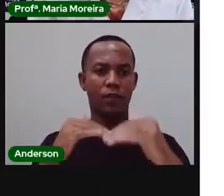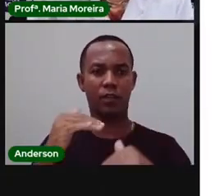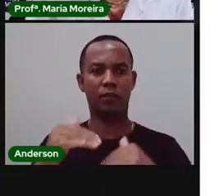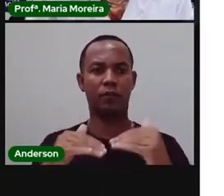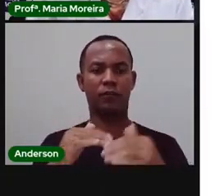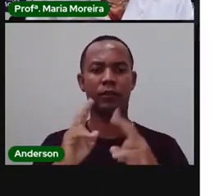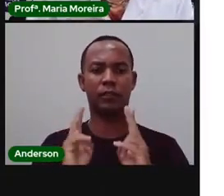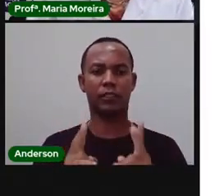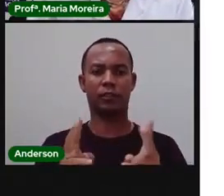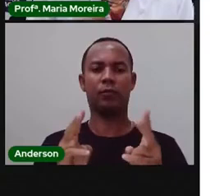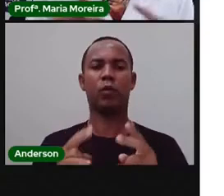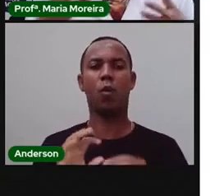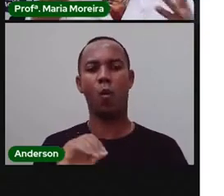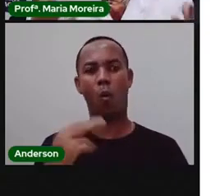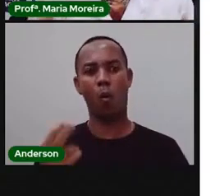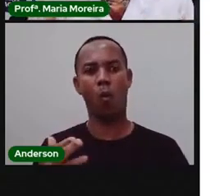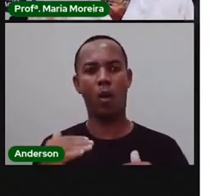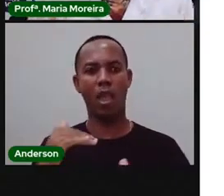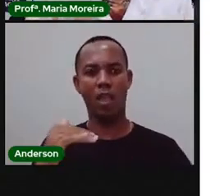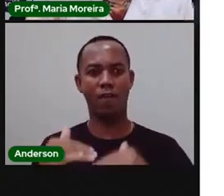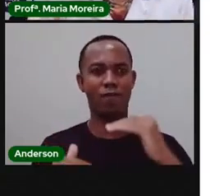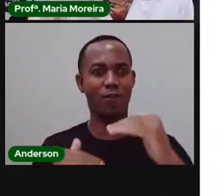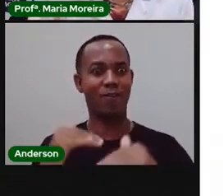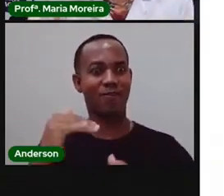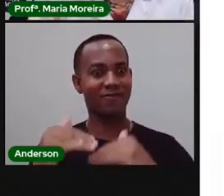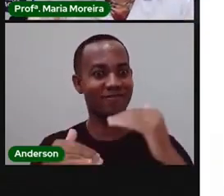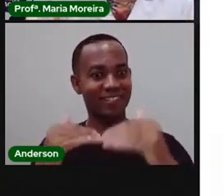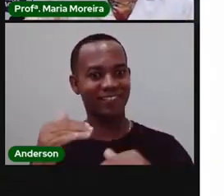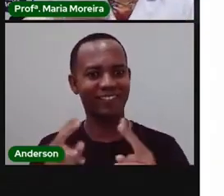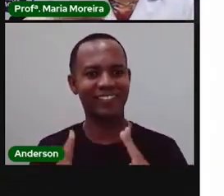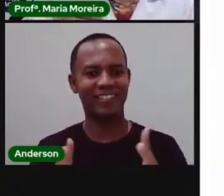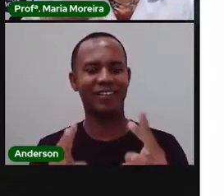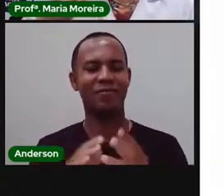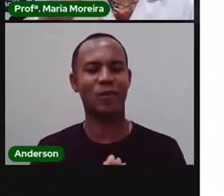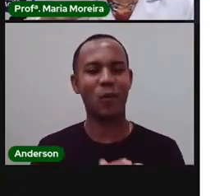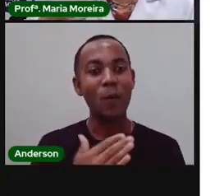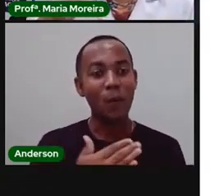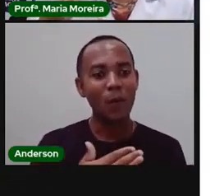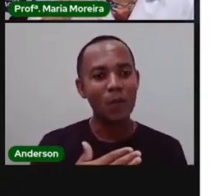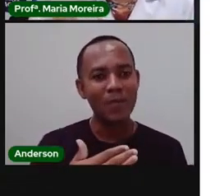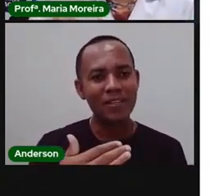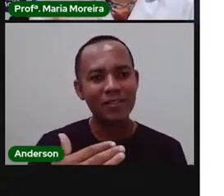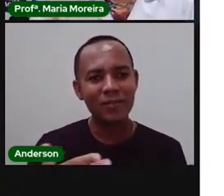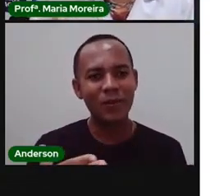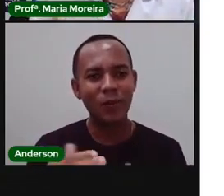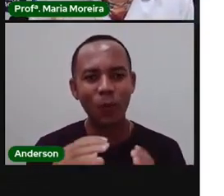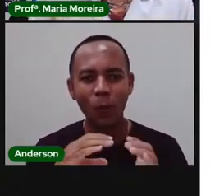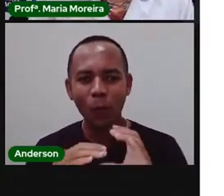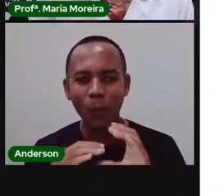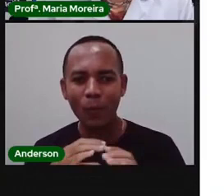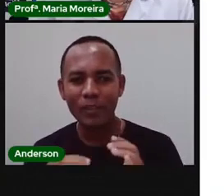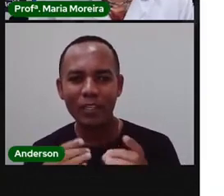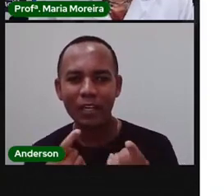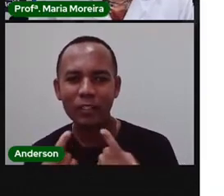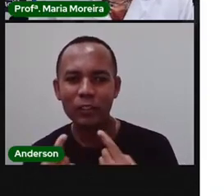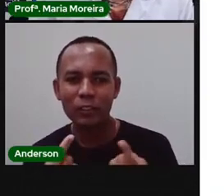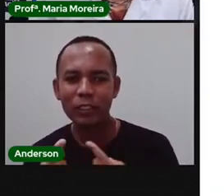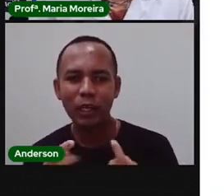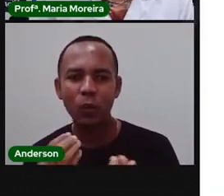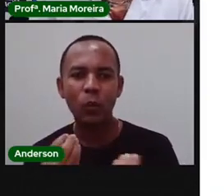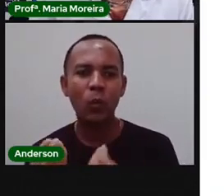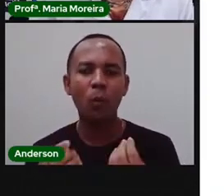desenvolvendo, desculpa, evoluindo. Então ele fala aí, olha, começou a se comunicar por meio de sinais.